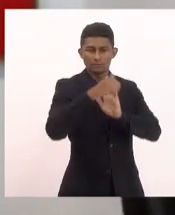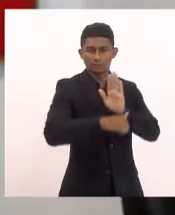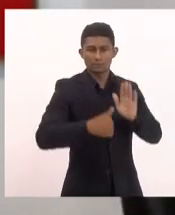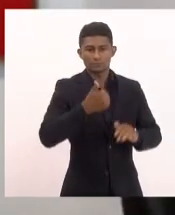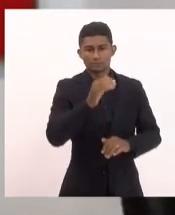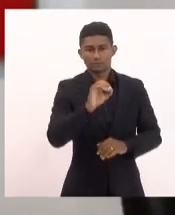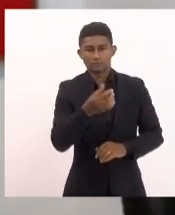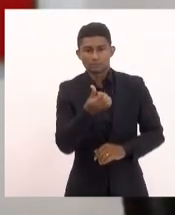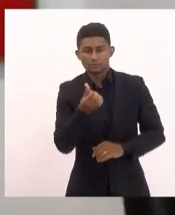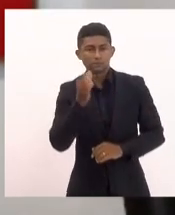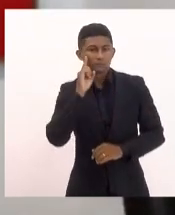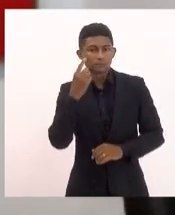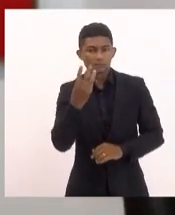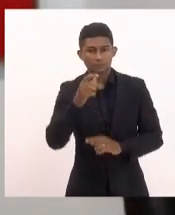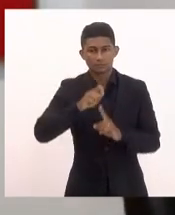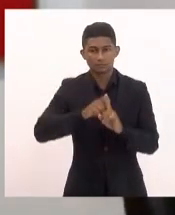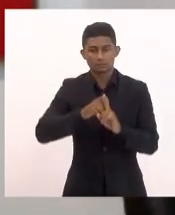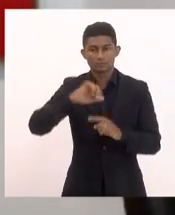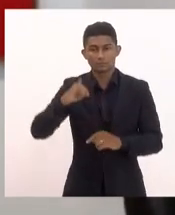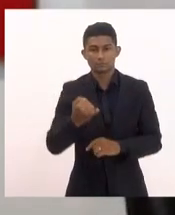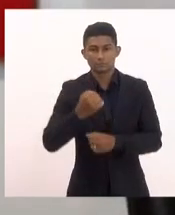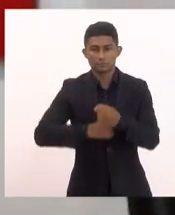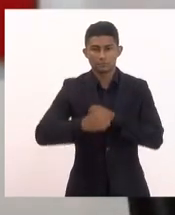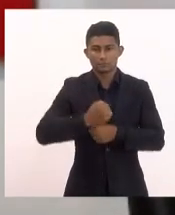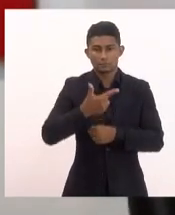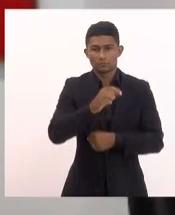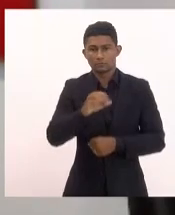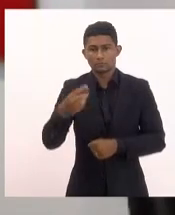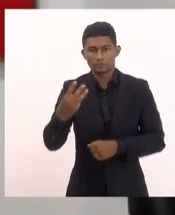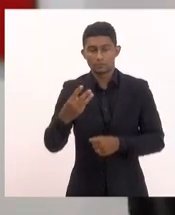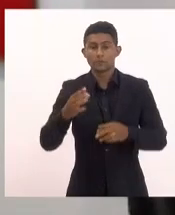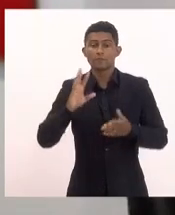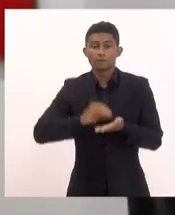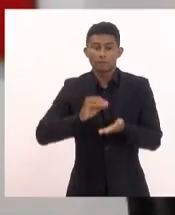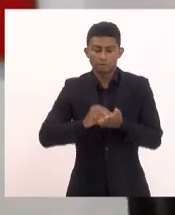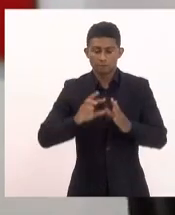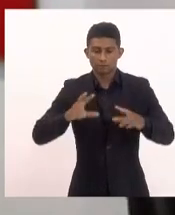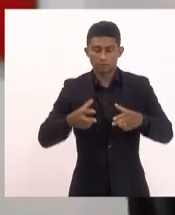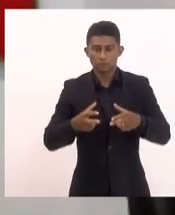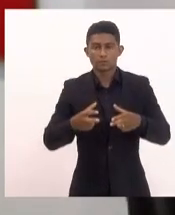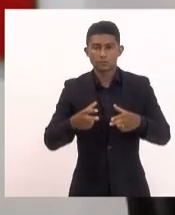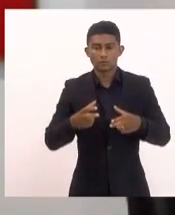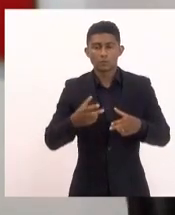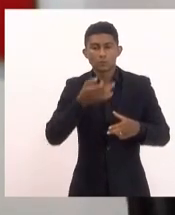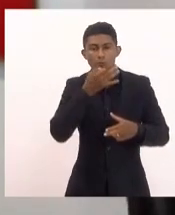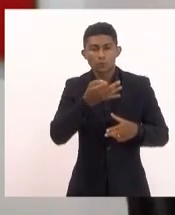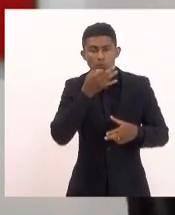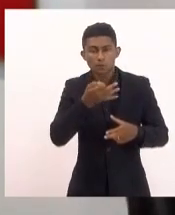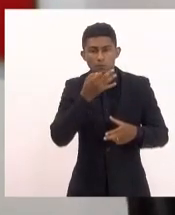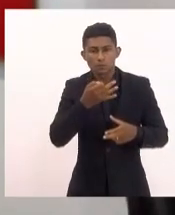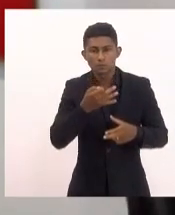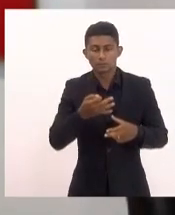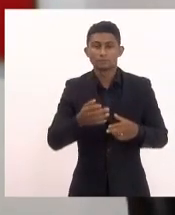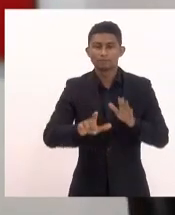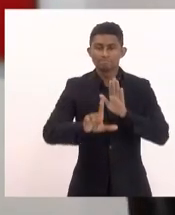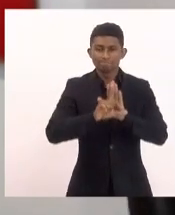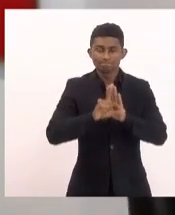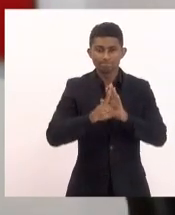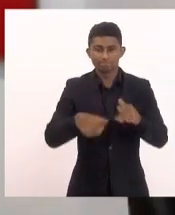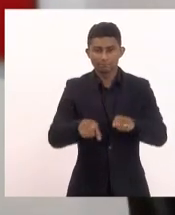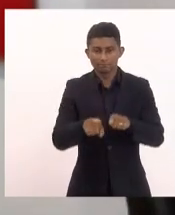3 de janeiro de 2003 e dá outras providências. Pareceres da Comissão de Constituição e Justiça pela Constitucionalidade, Legislação Constitucional Complementar e